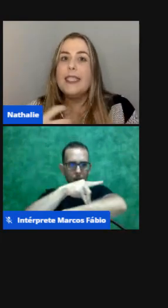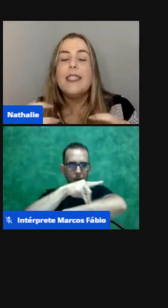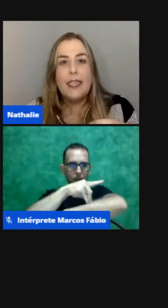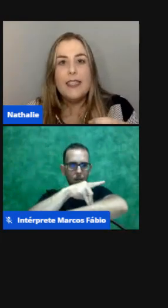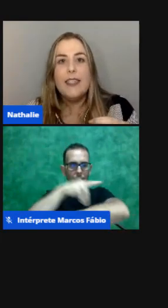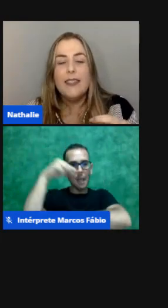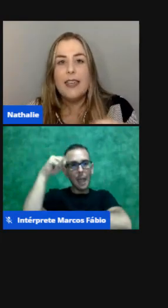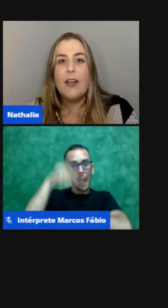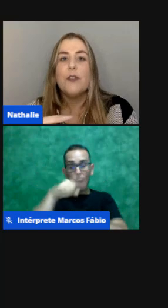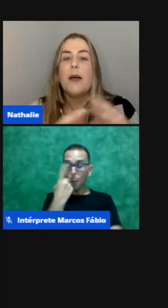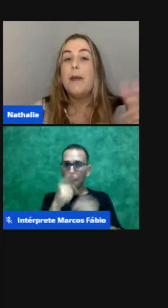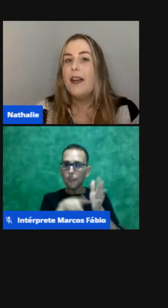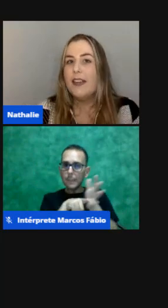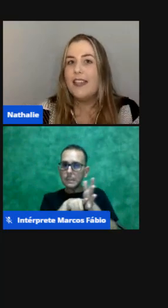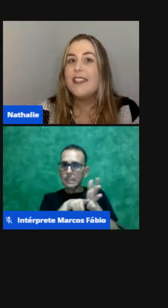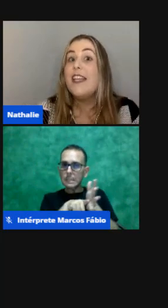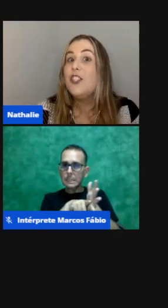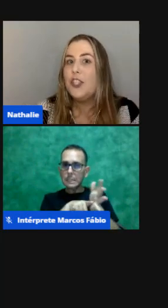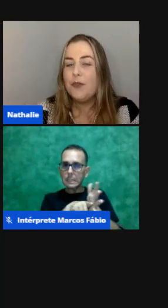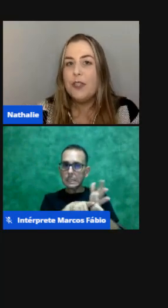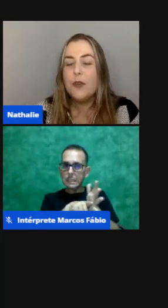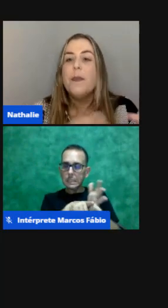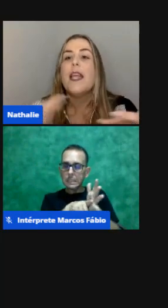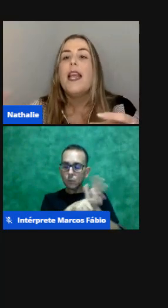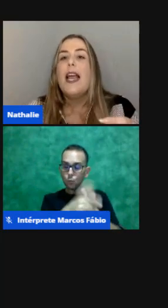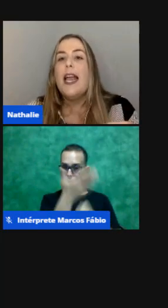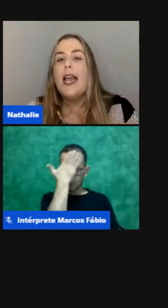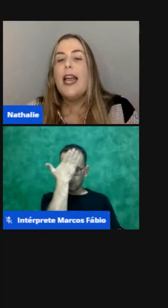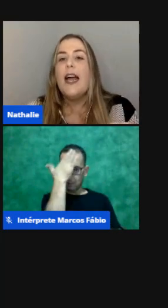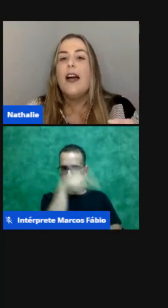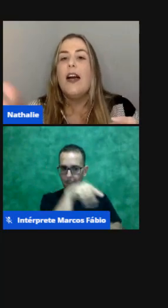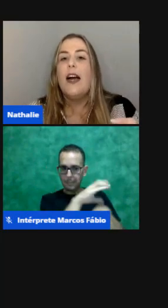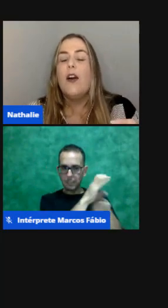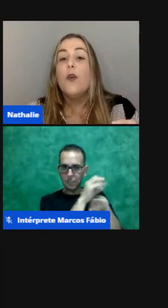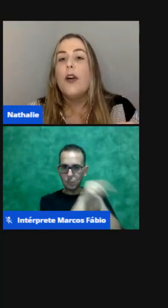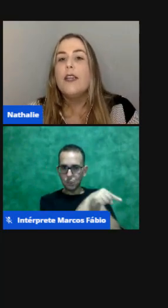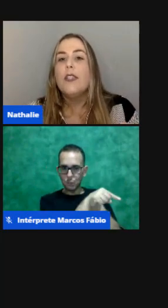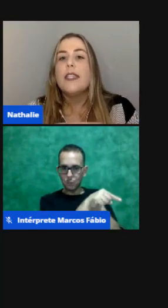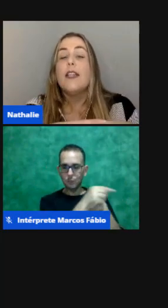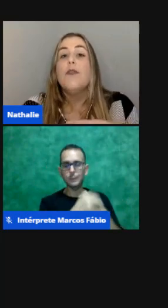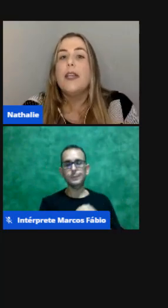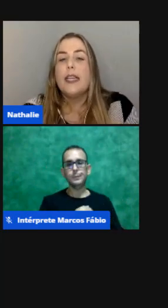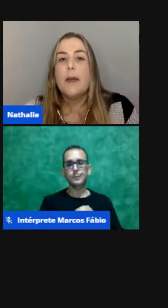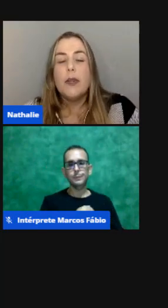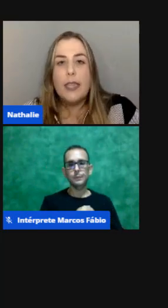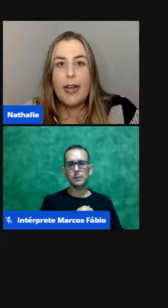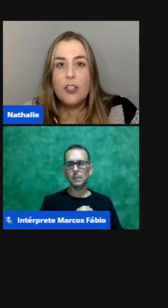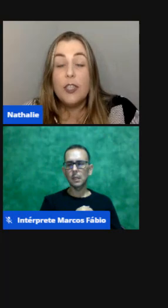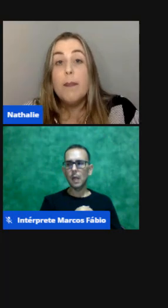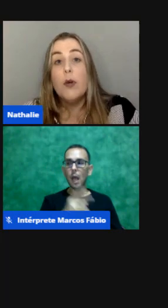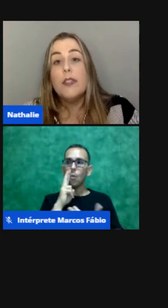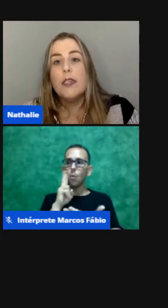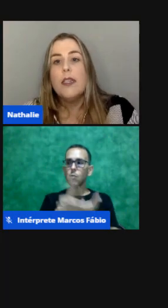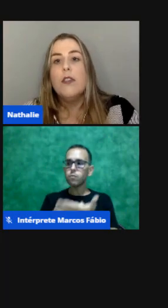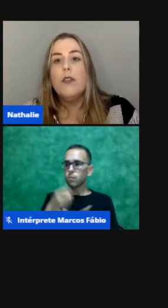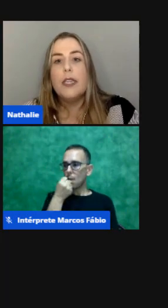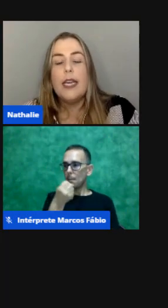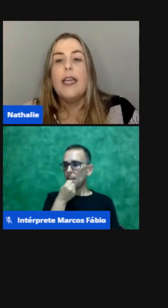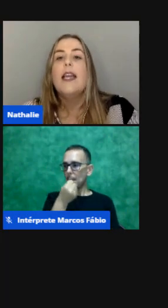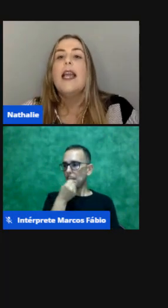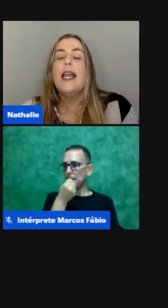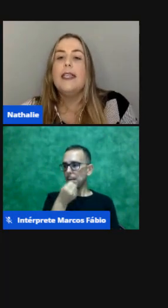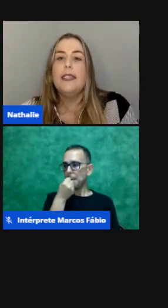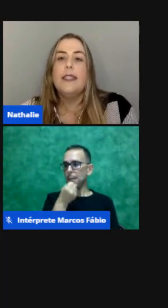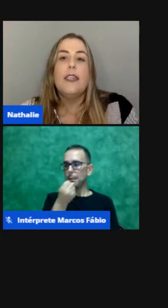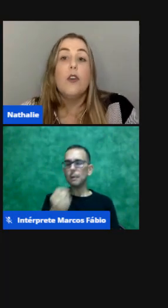uma pesquisa, né, o saber lá científico, o Correio do Estado fez a reportagem mostrando